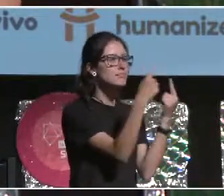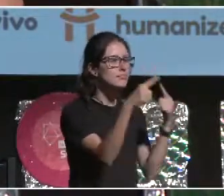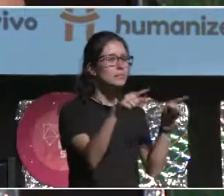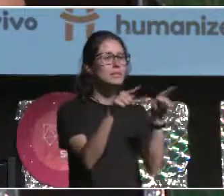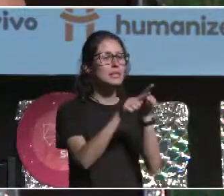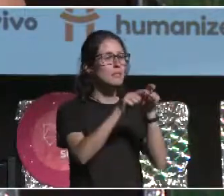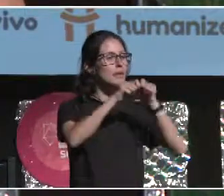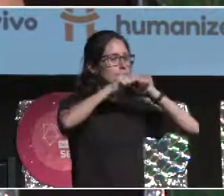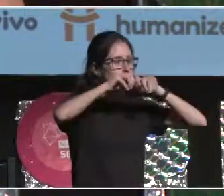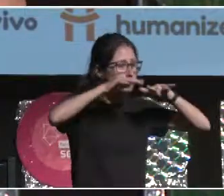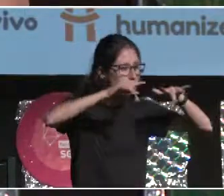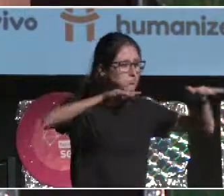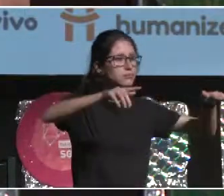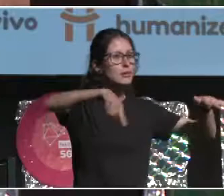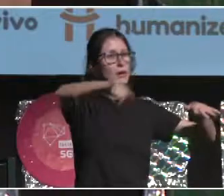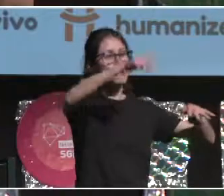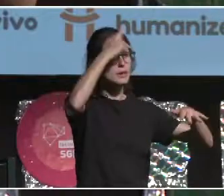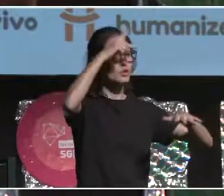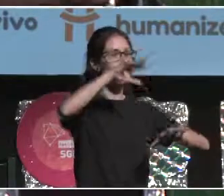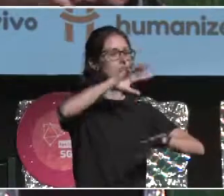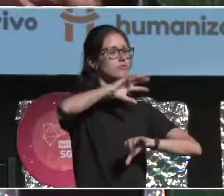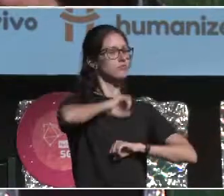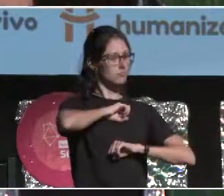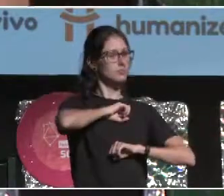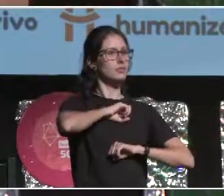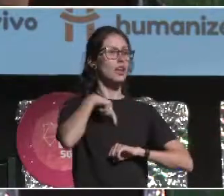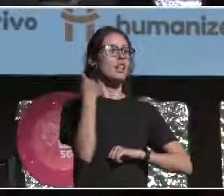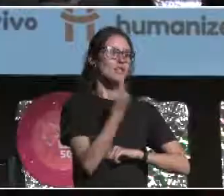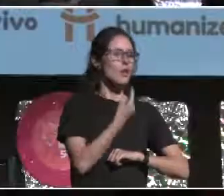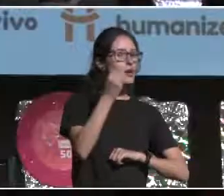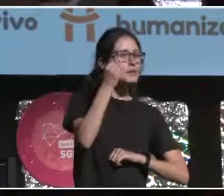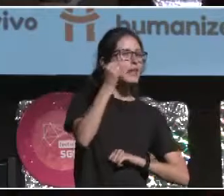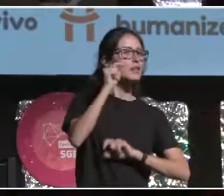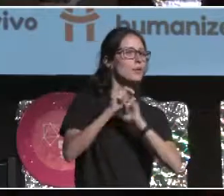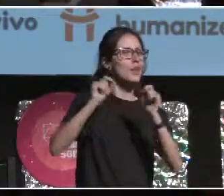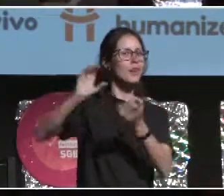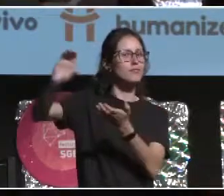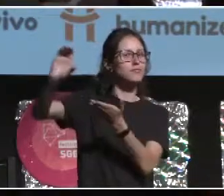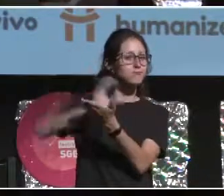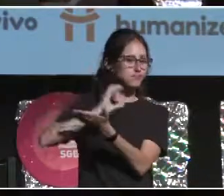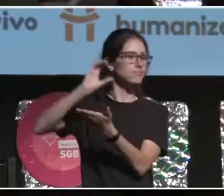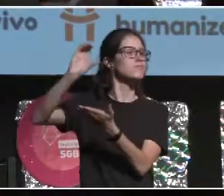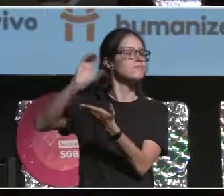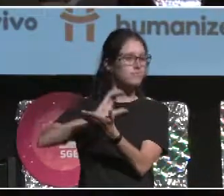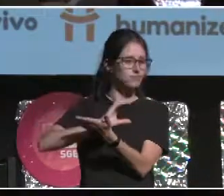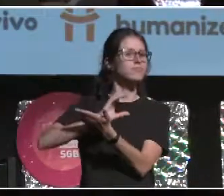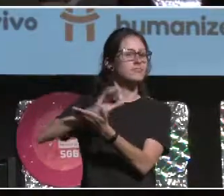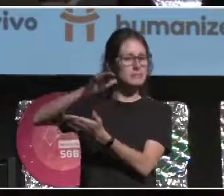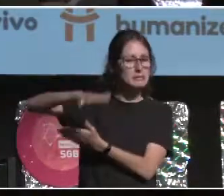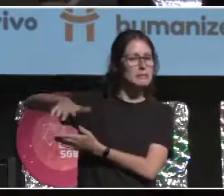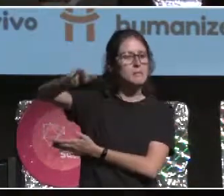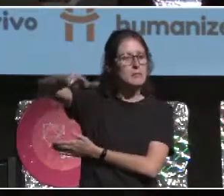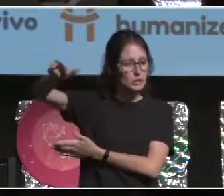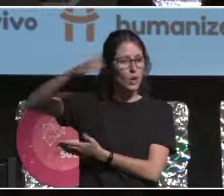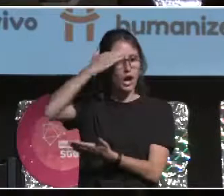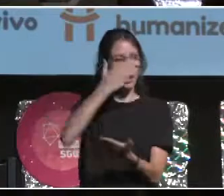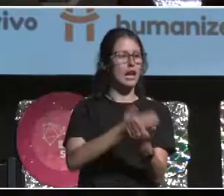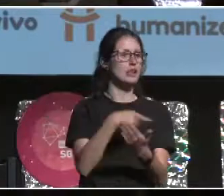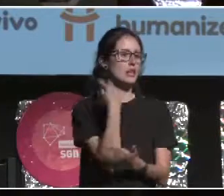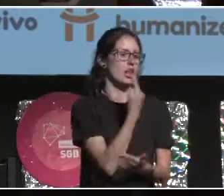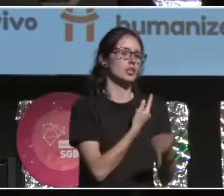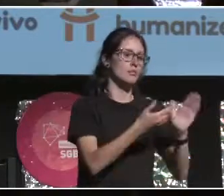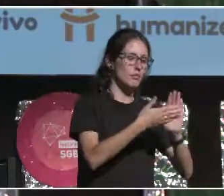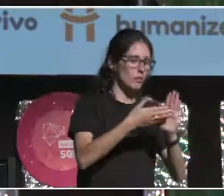para essa nova economia. Então, a gente trabalha com investidores, muito forte no mercado de capitais, mercado financeiro, para que essa ferramenta